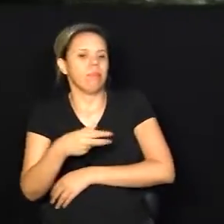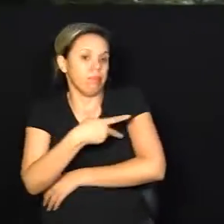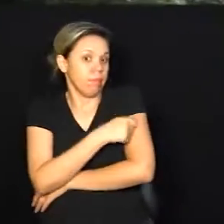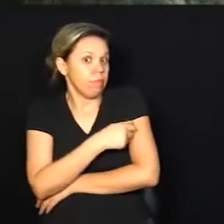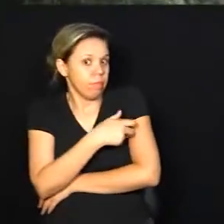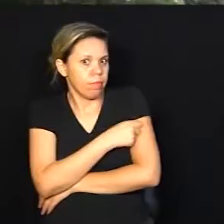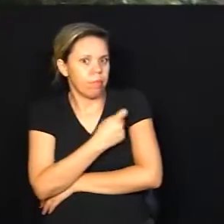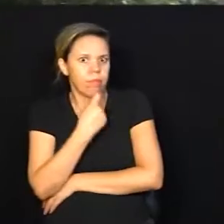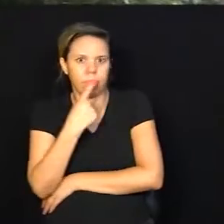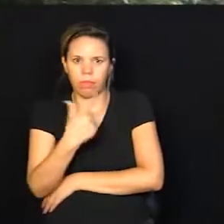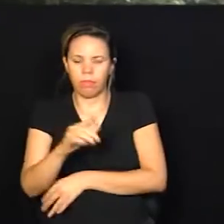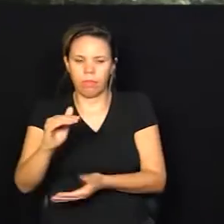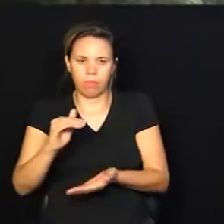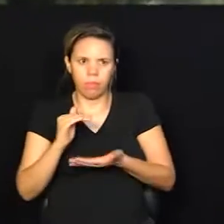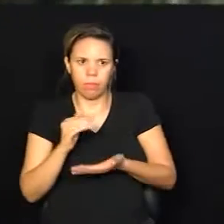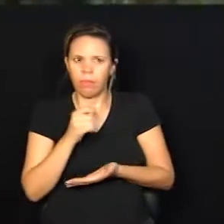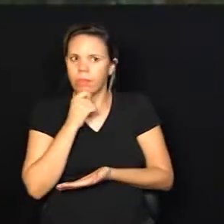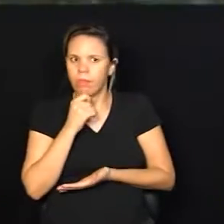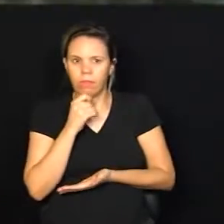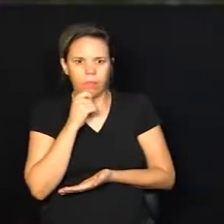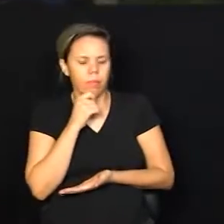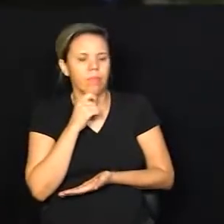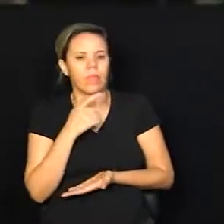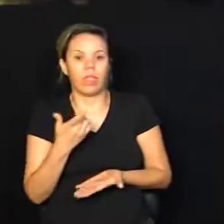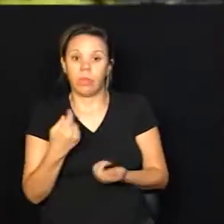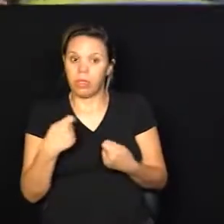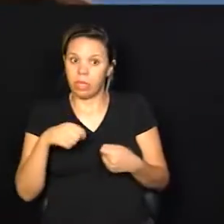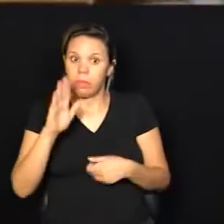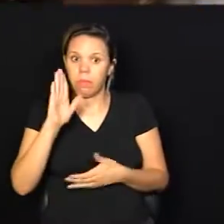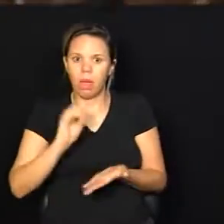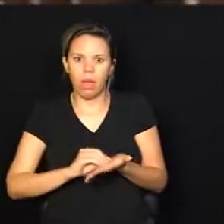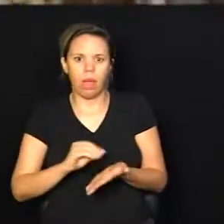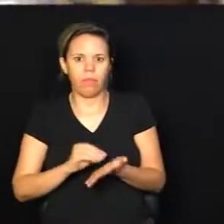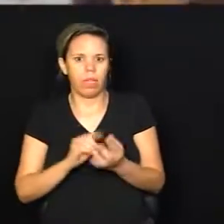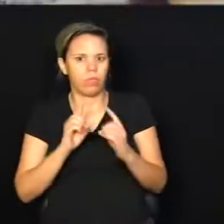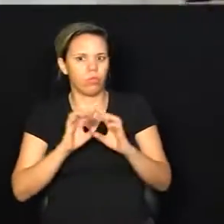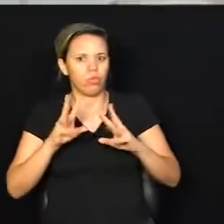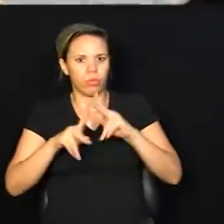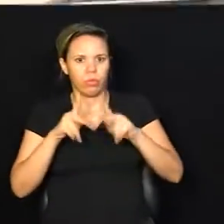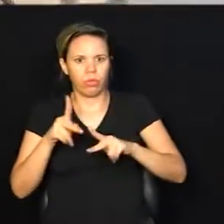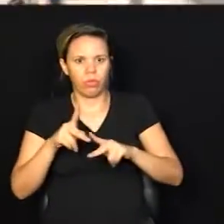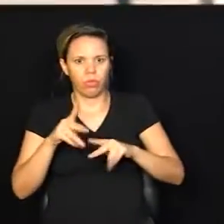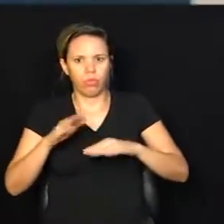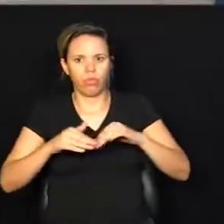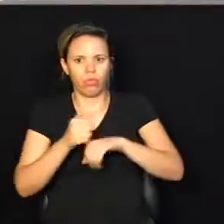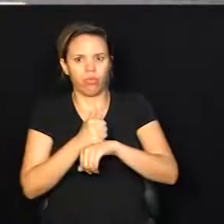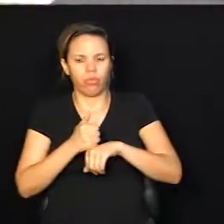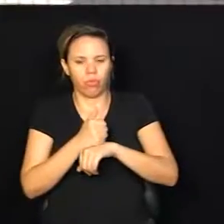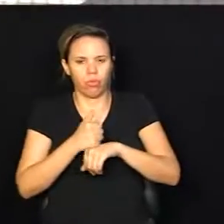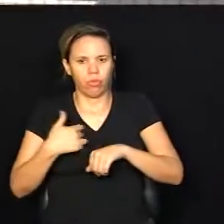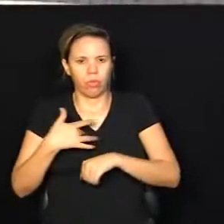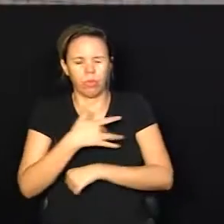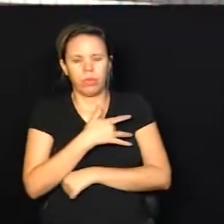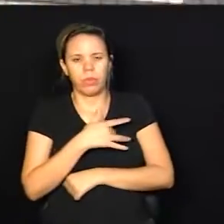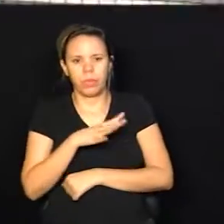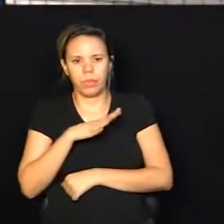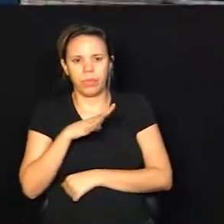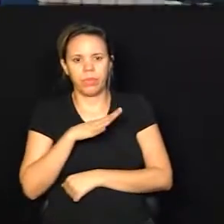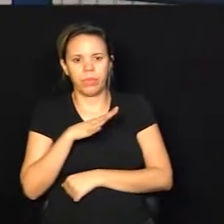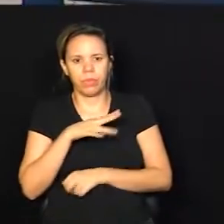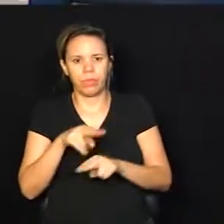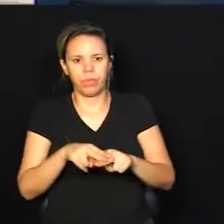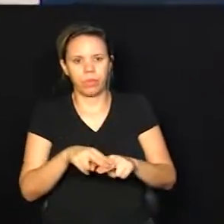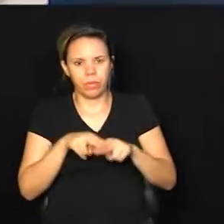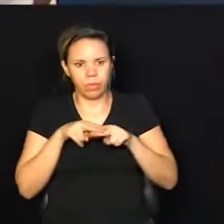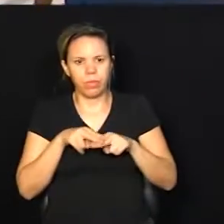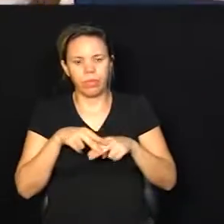24.960 doses que Campinas recebeu ainda não são suficientes para atender a toda a demanda dos profissionais de saúde